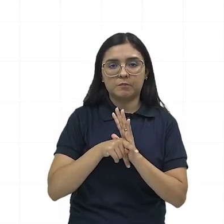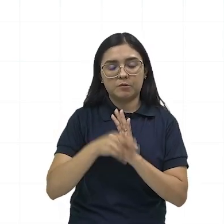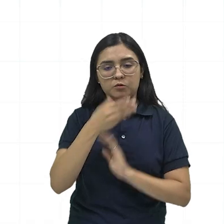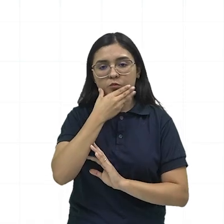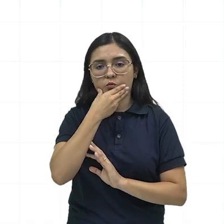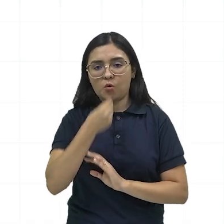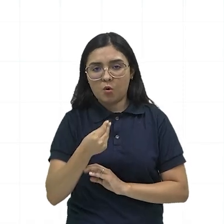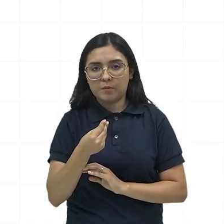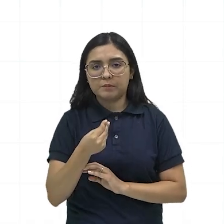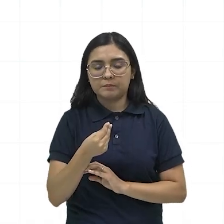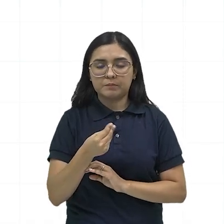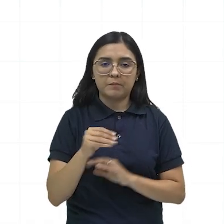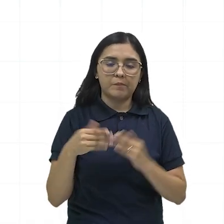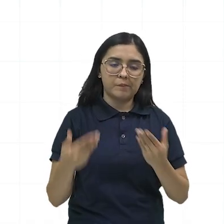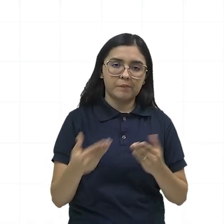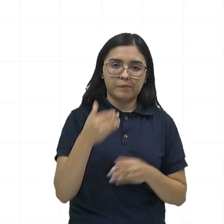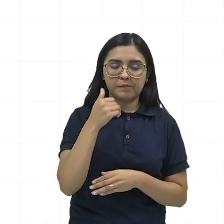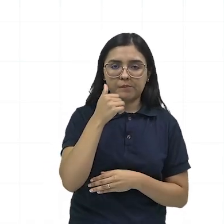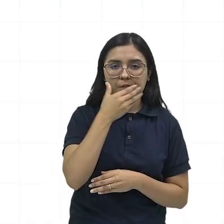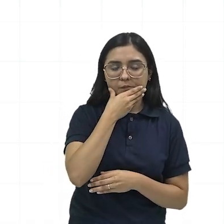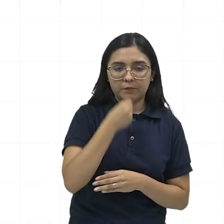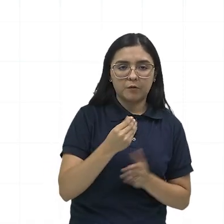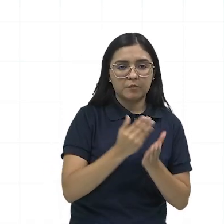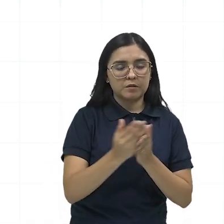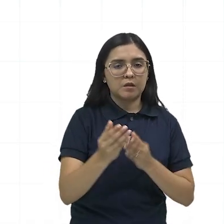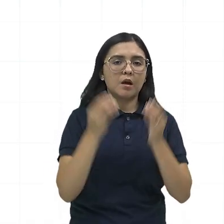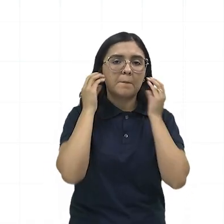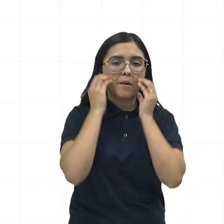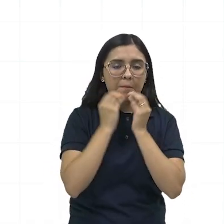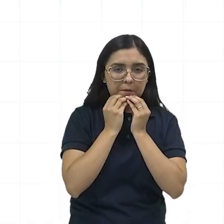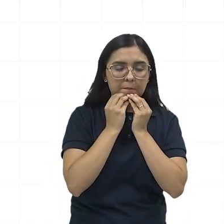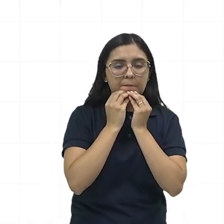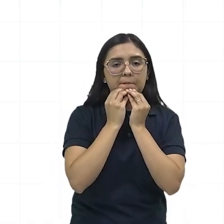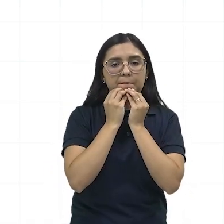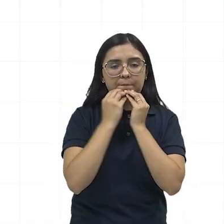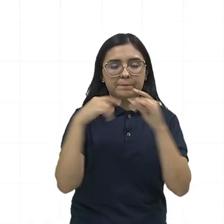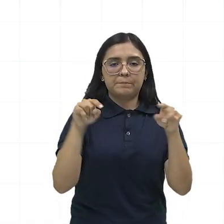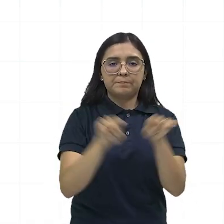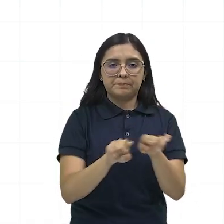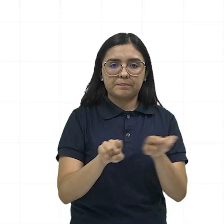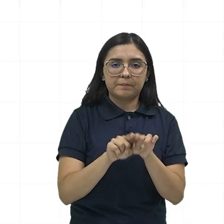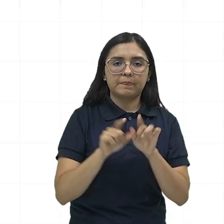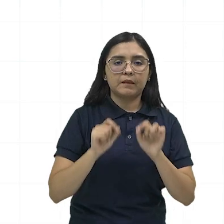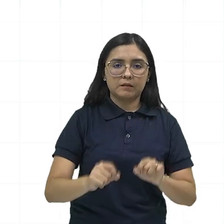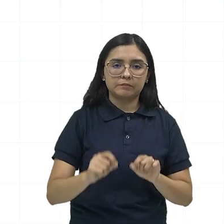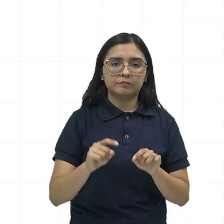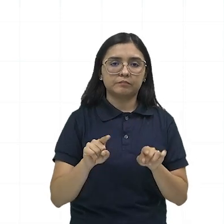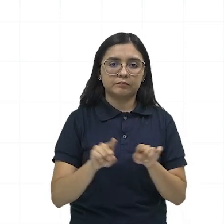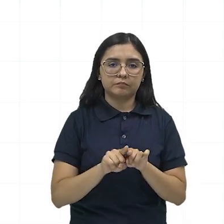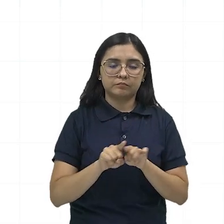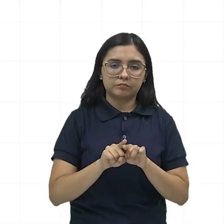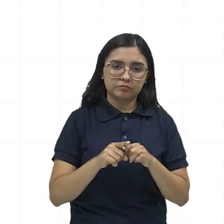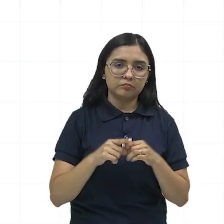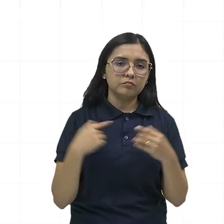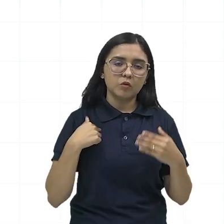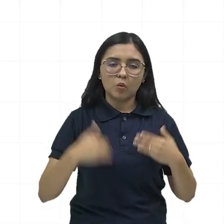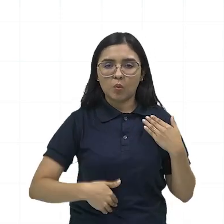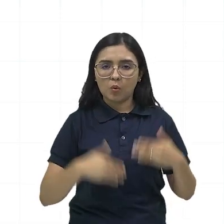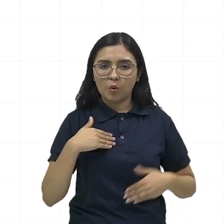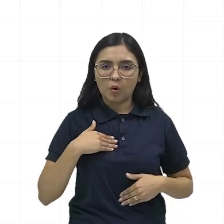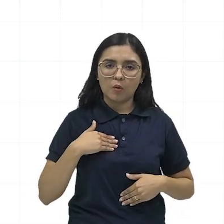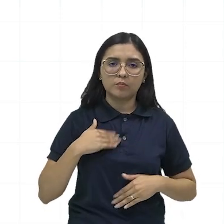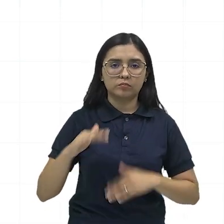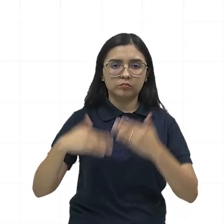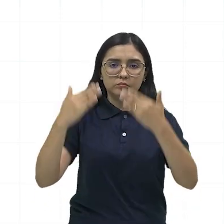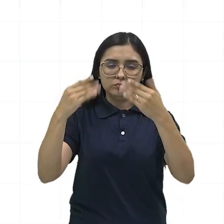Quer dizer, nos meninos já vai começar a surgir a barba, né? Vai começar ali a aumentar de tamanho, de estatura,